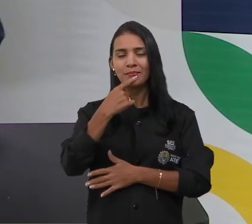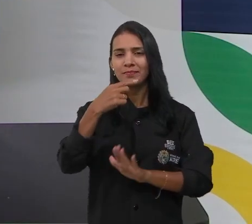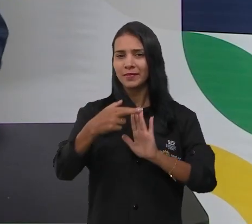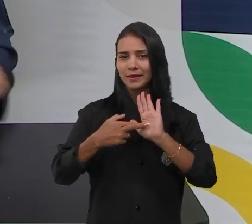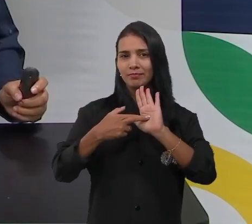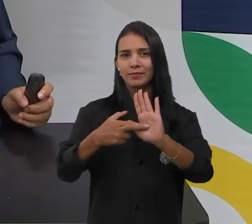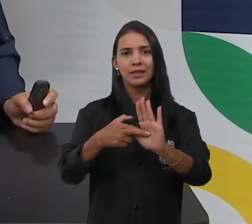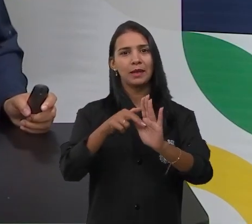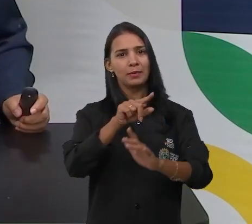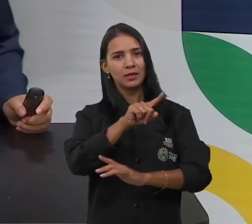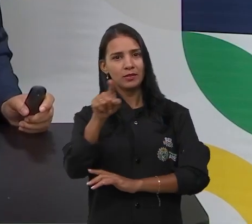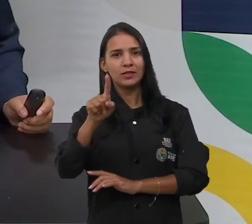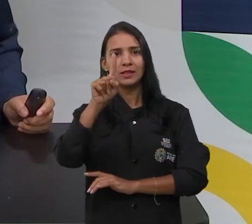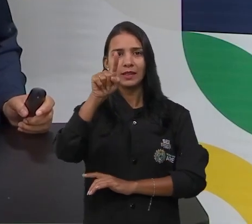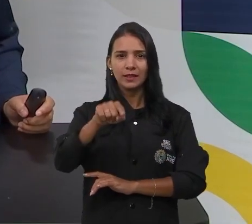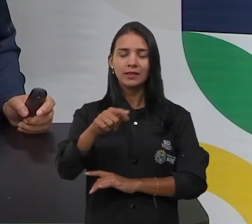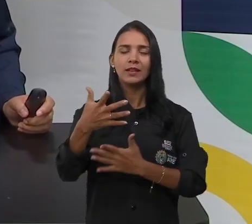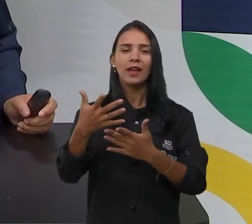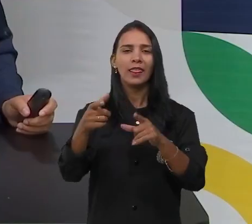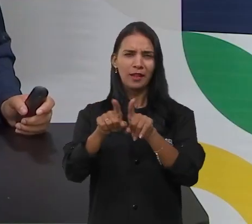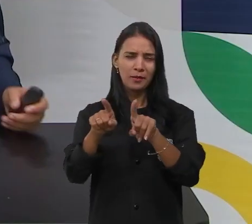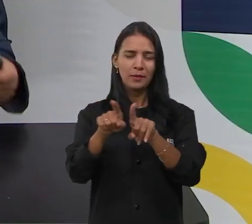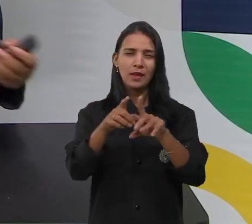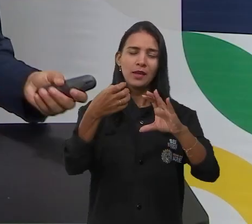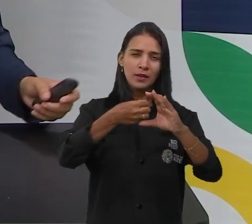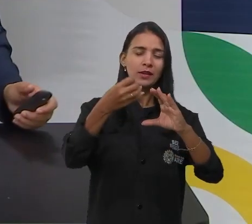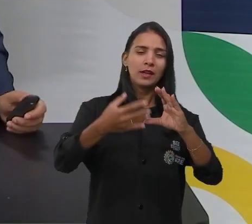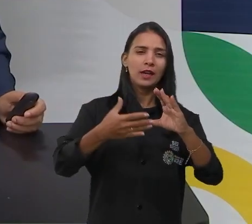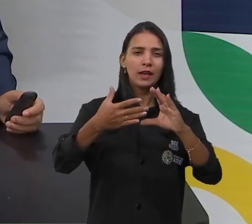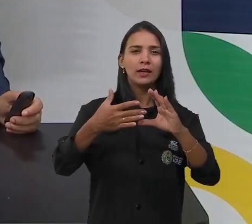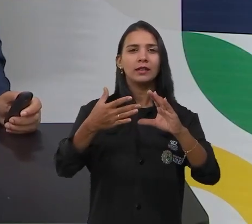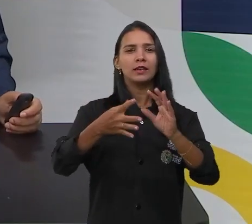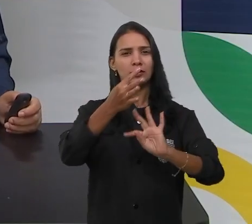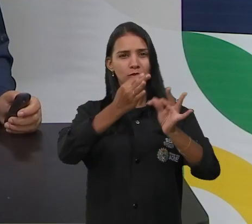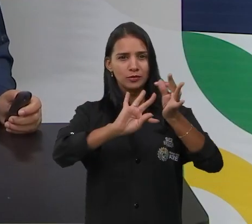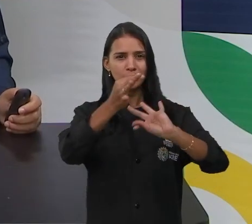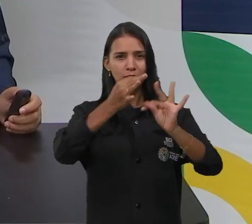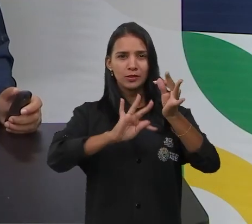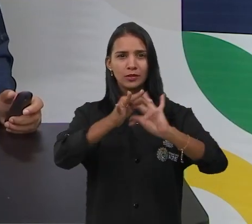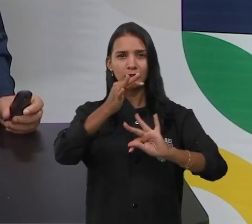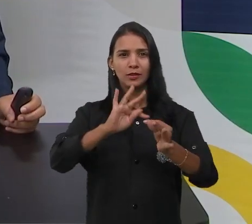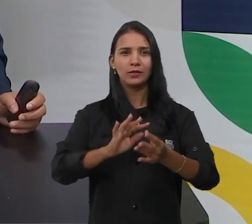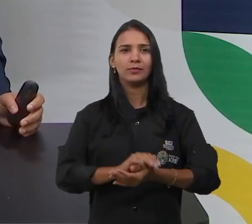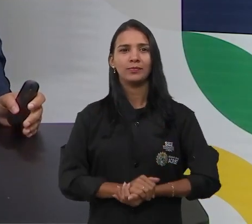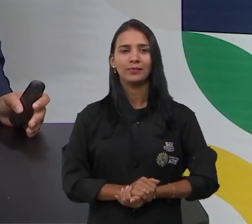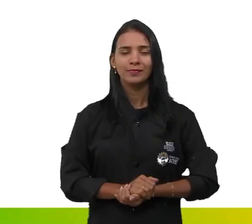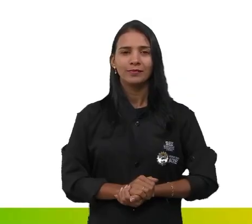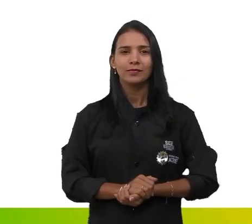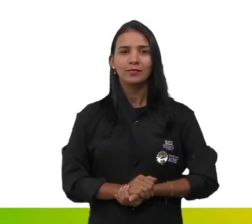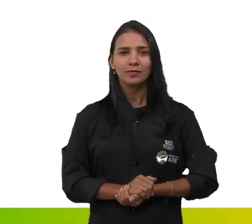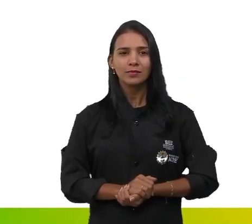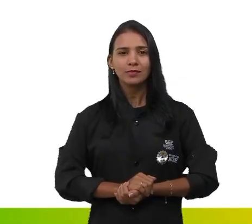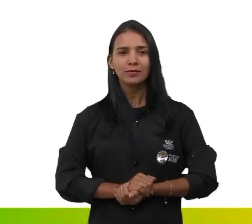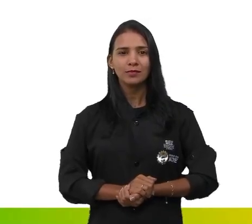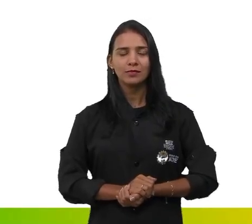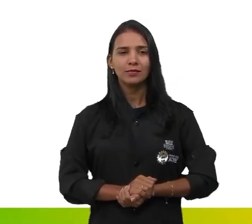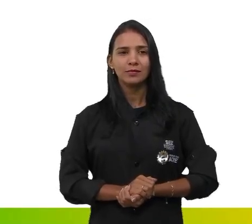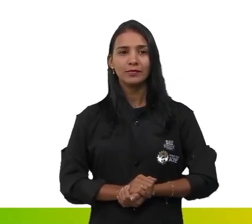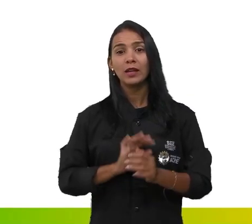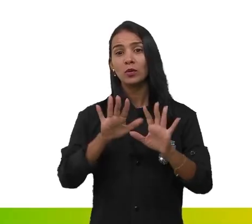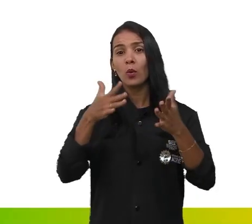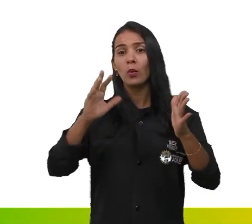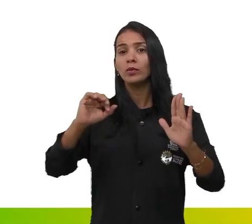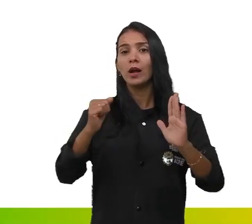essa questão da corrida espacial e também, de fato, tecnológica. Bom, aqui, pessoal, alguns